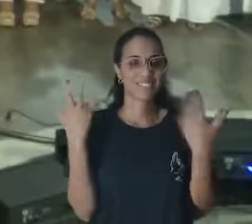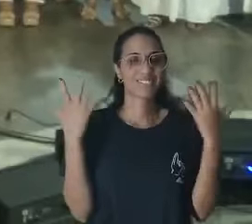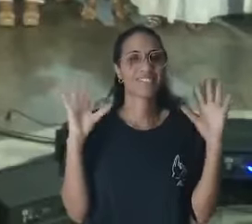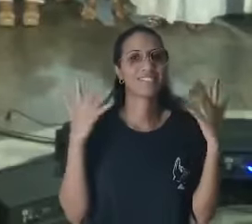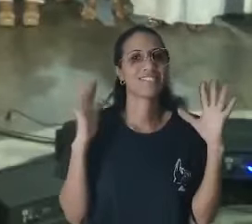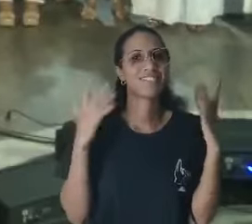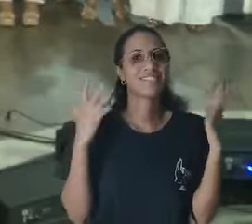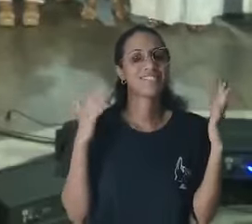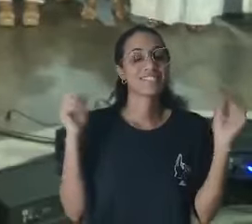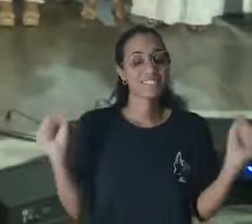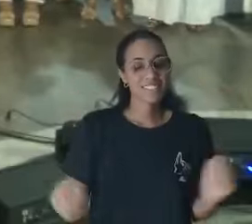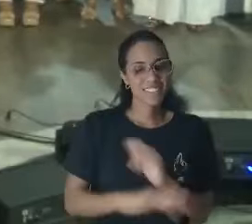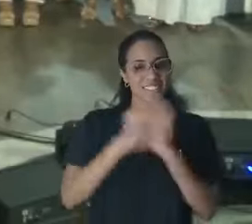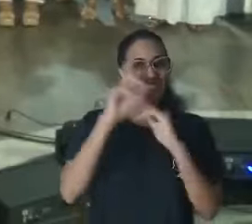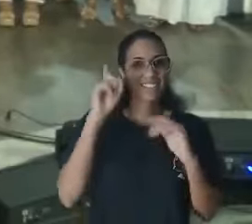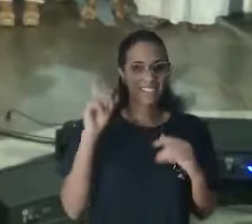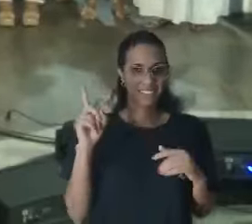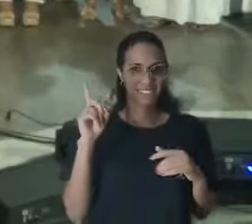Glória a Deus.